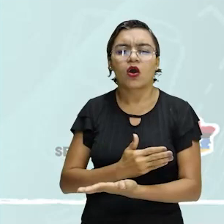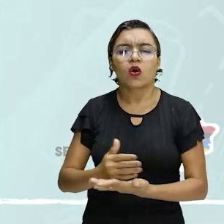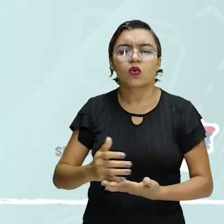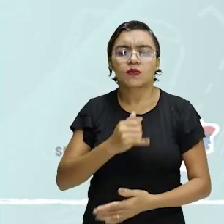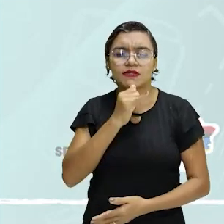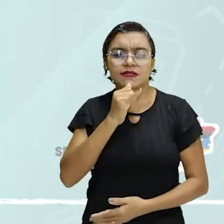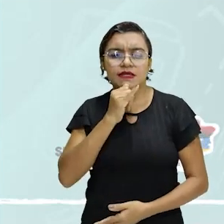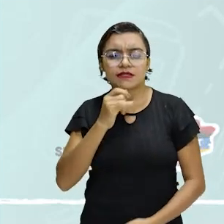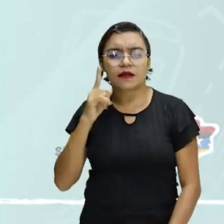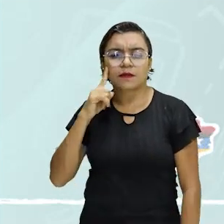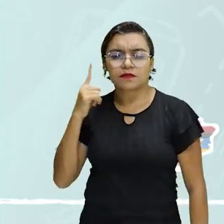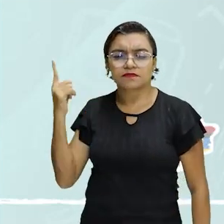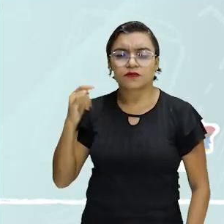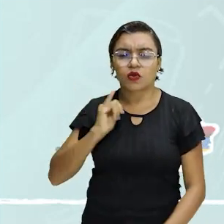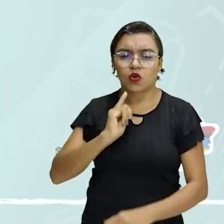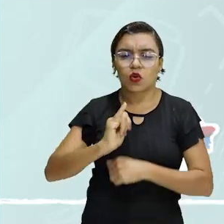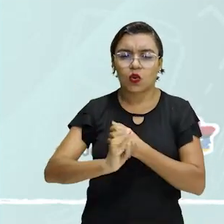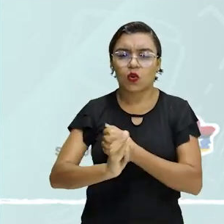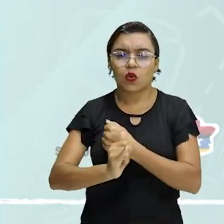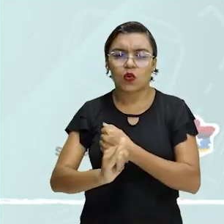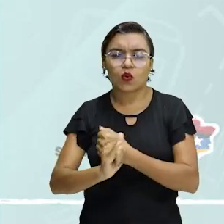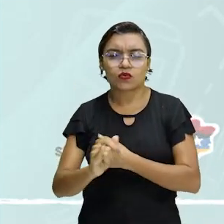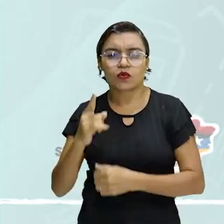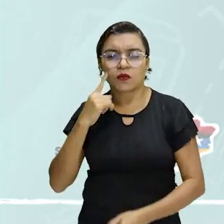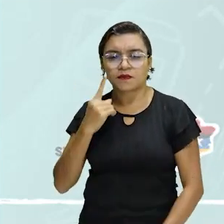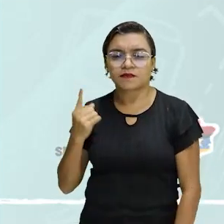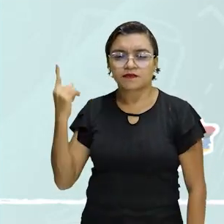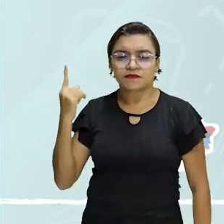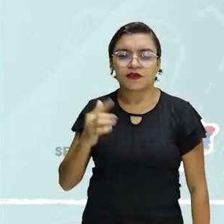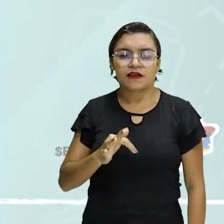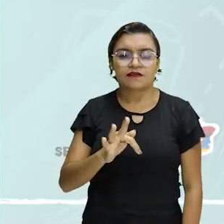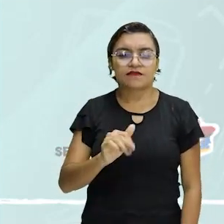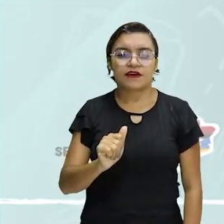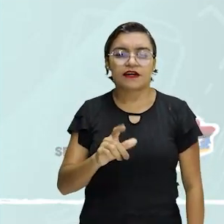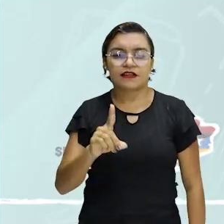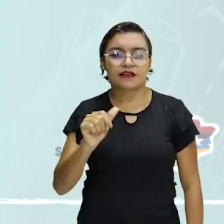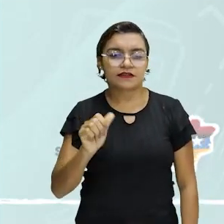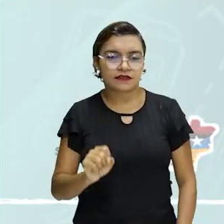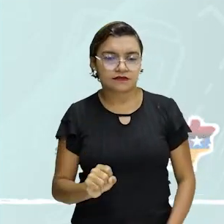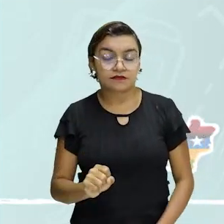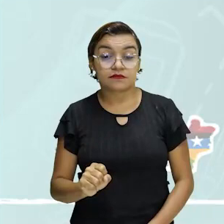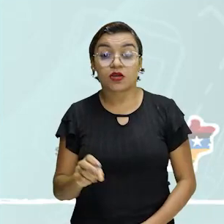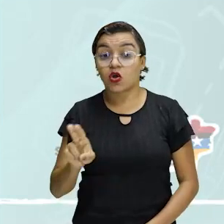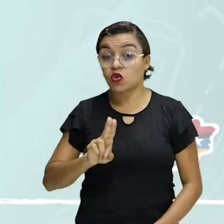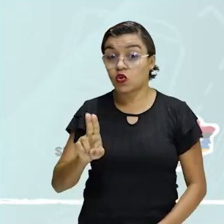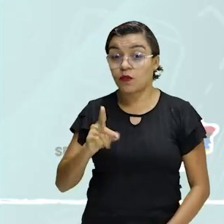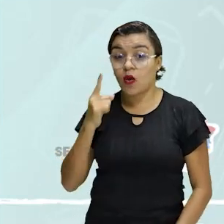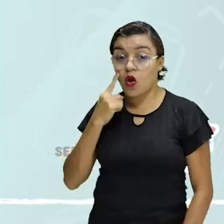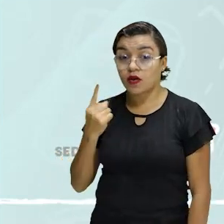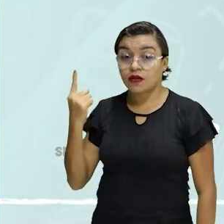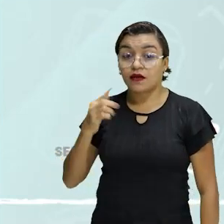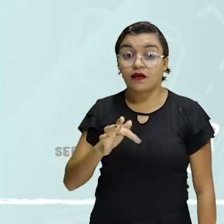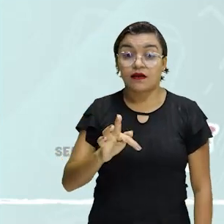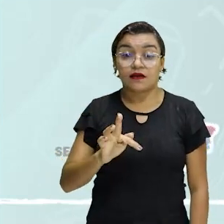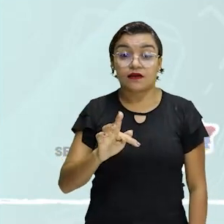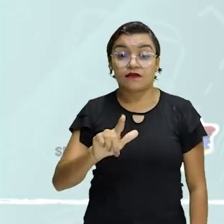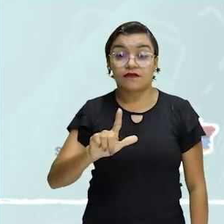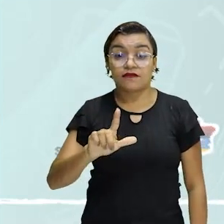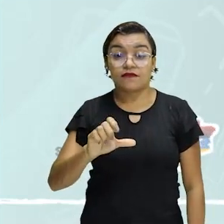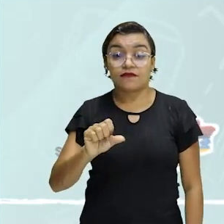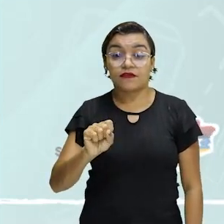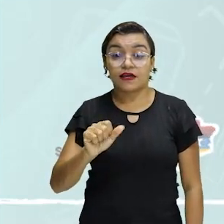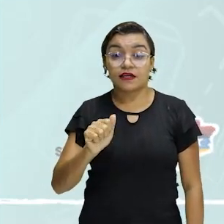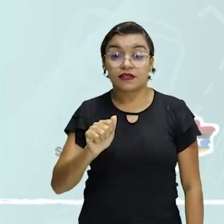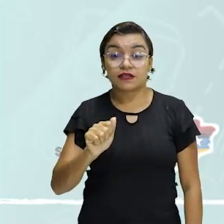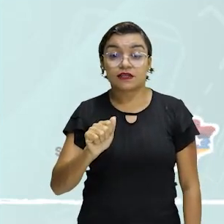contos. Fairy tales são os contos de fadas. Flash tales é uma nomenclatura que se usa em inglês para falar dos contos que são